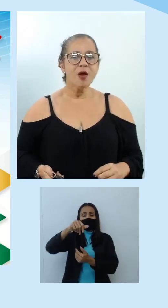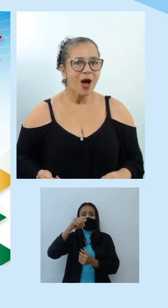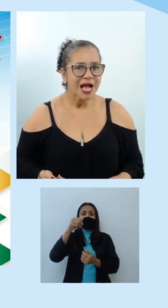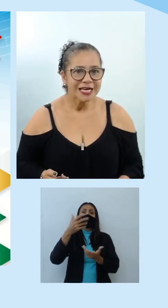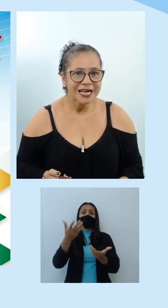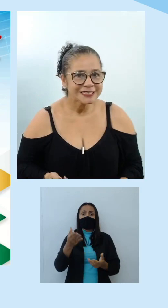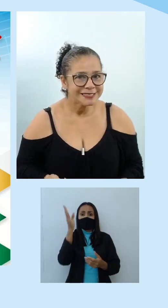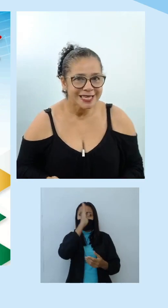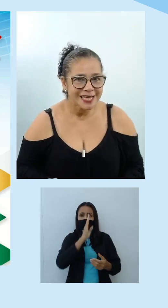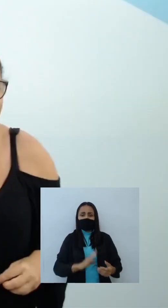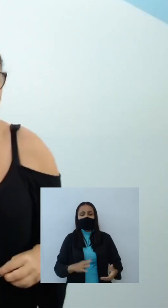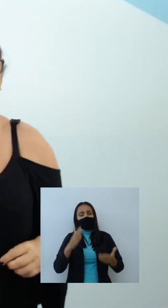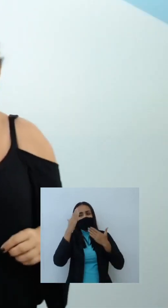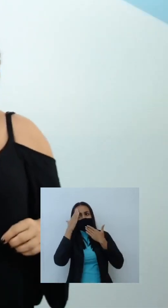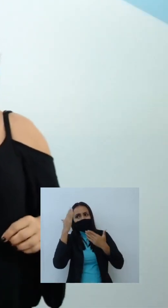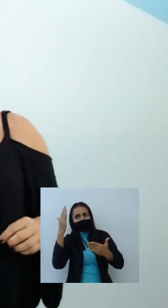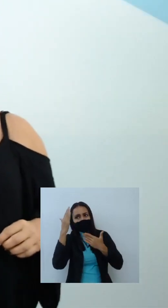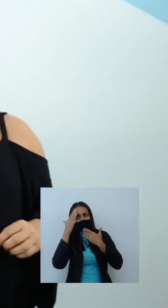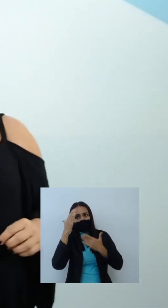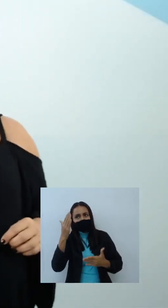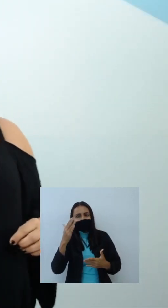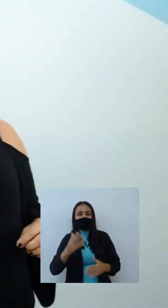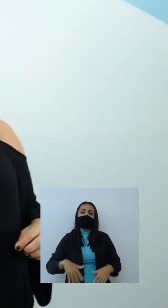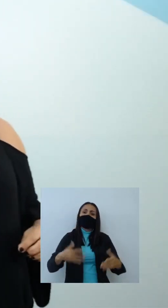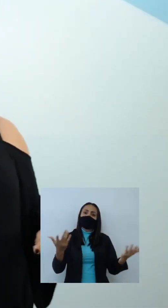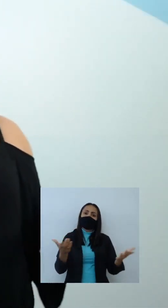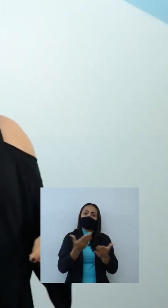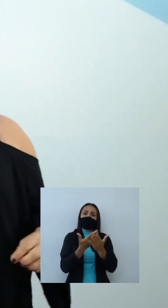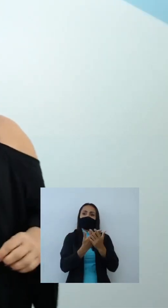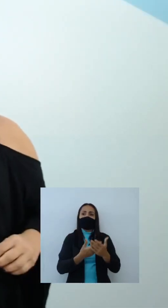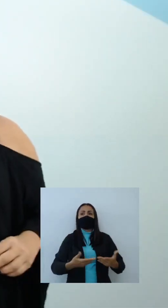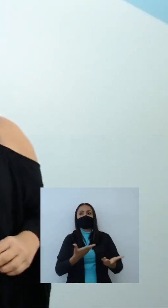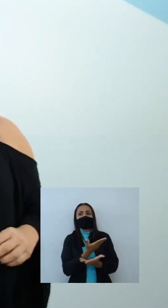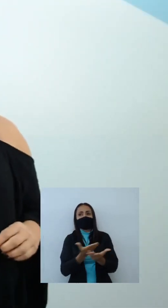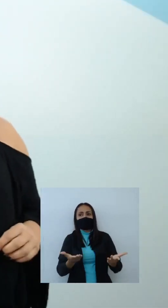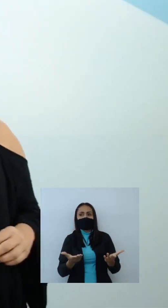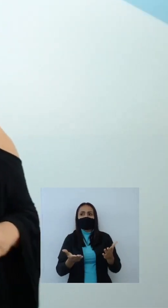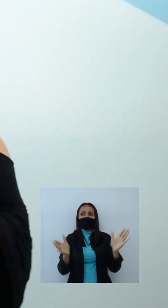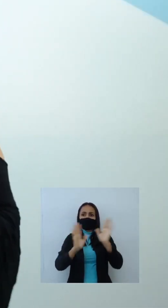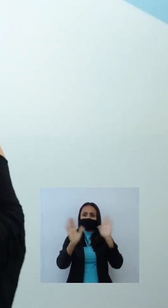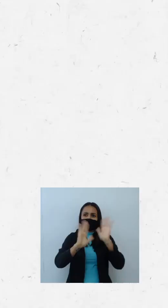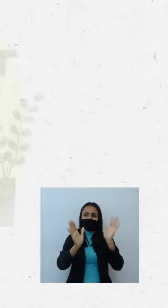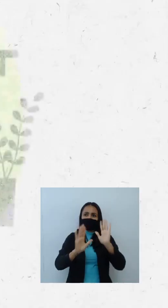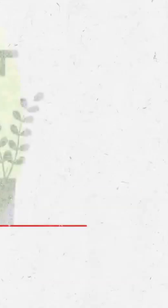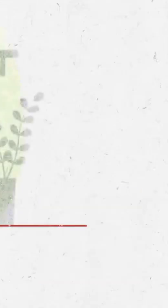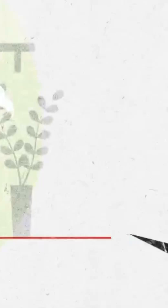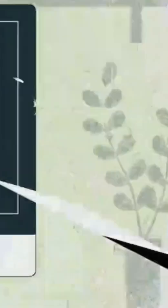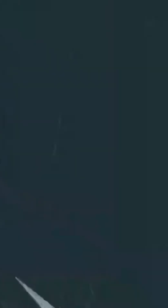Eu agradeço e até a próxima aula, meus anjos. Tchau!